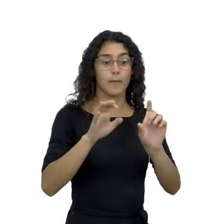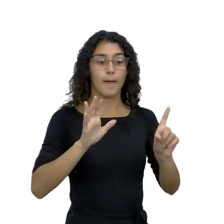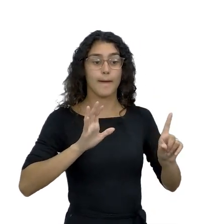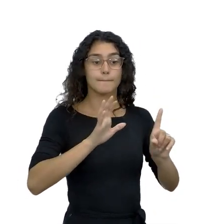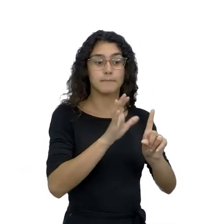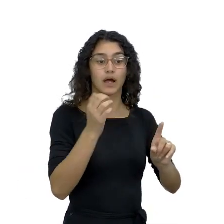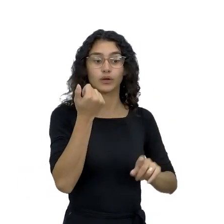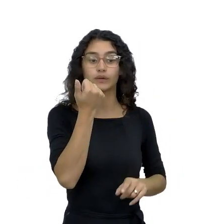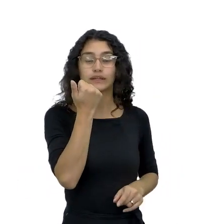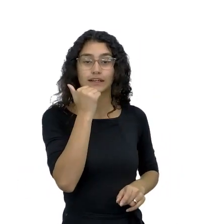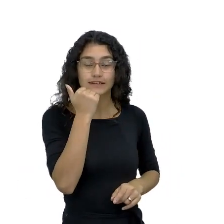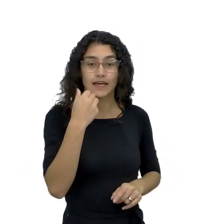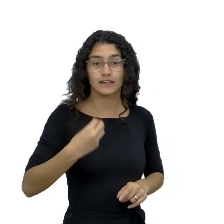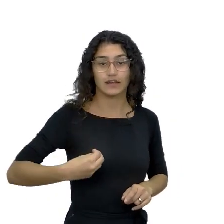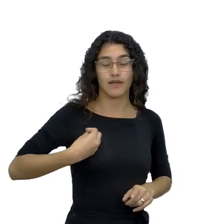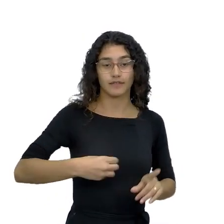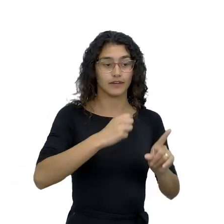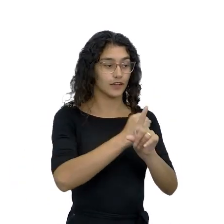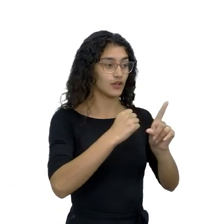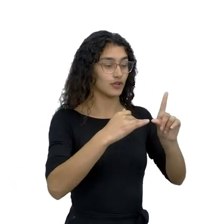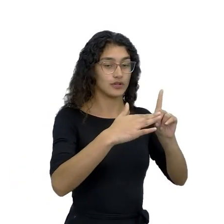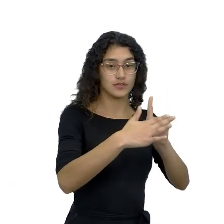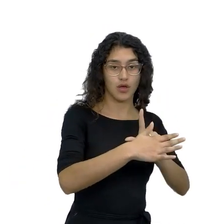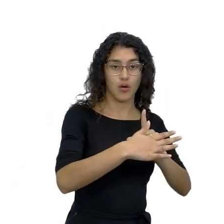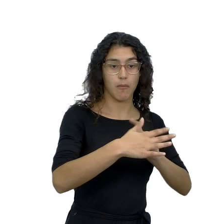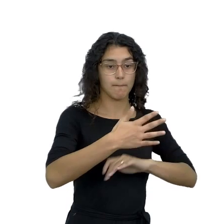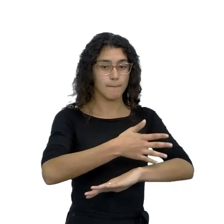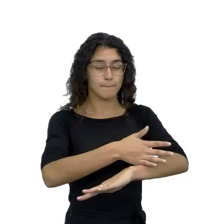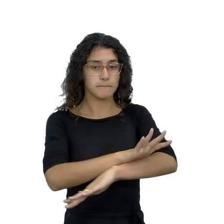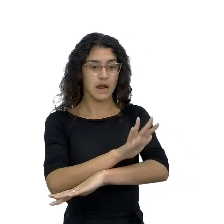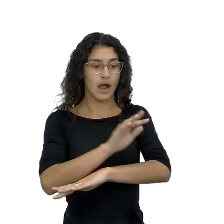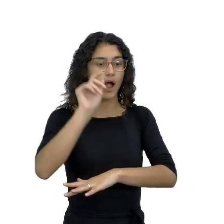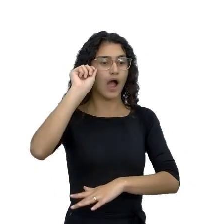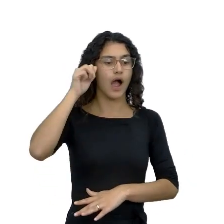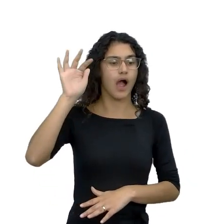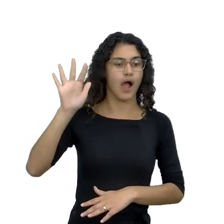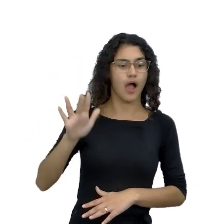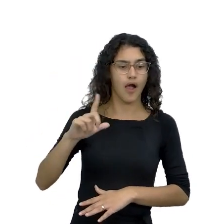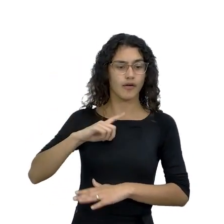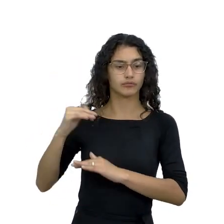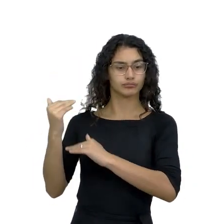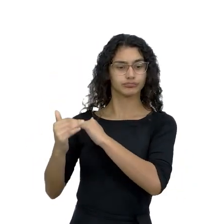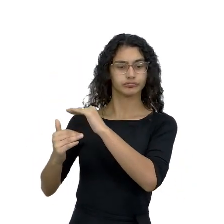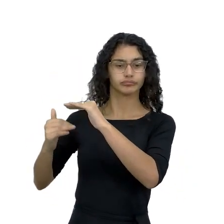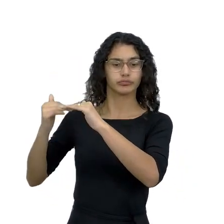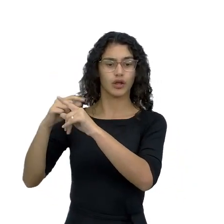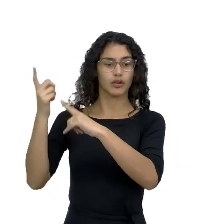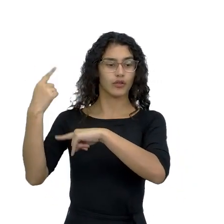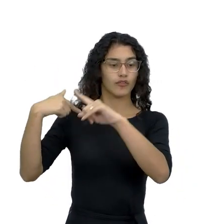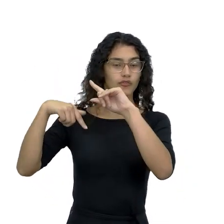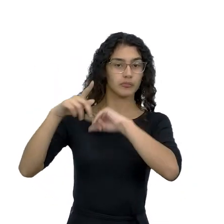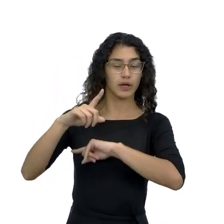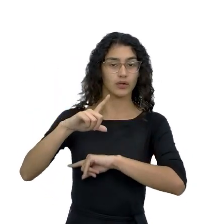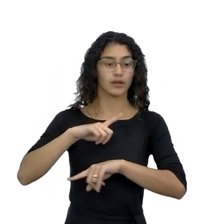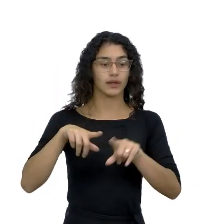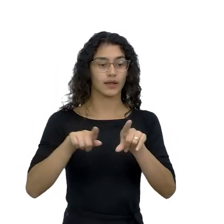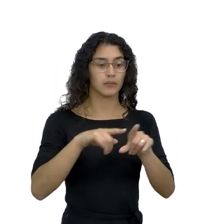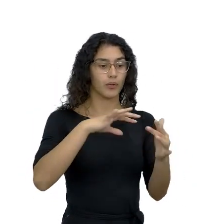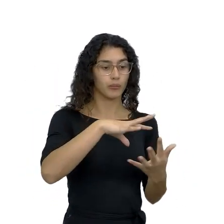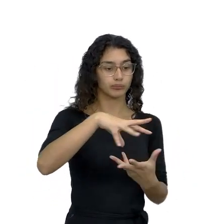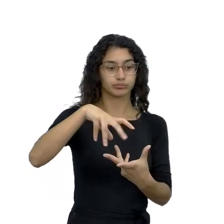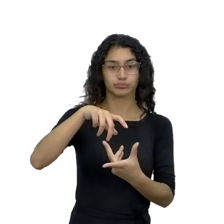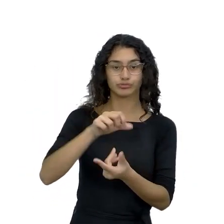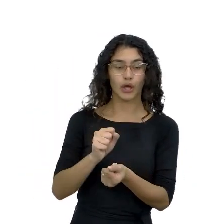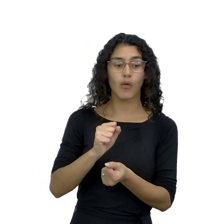impactos da ciência na vida social, racismo, África e seus descendentes e o desenvolvimento científico